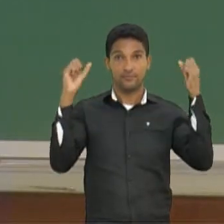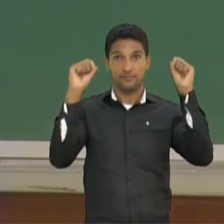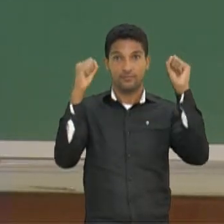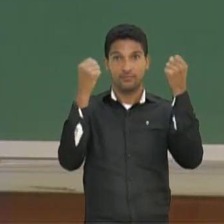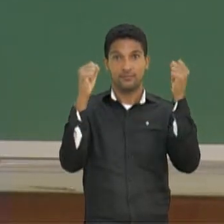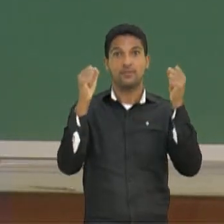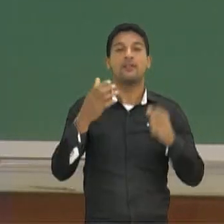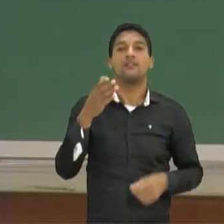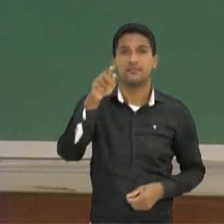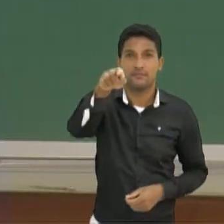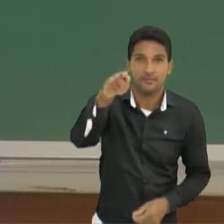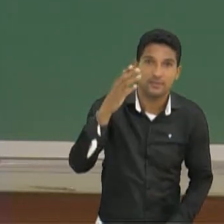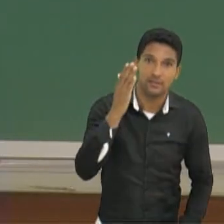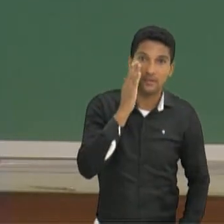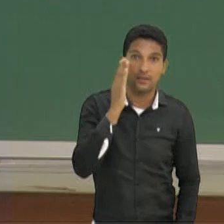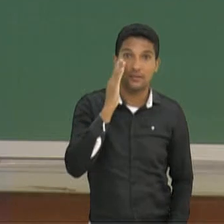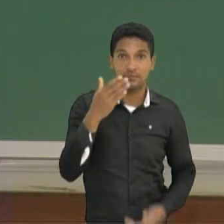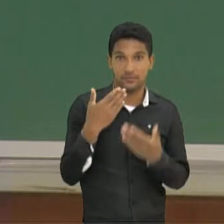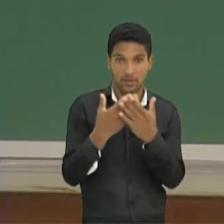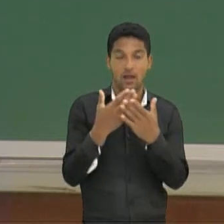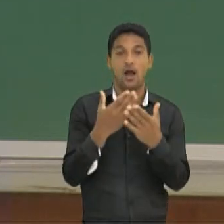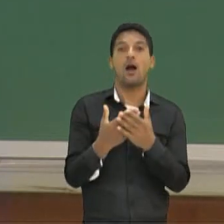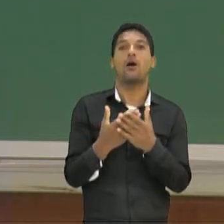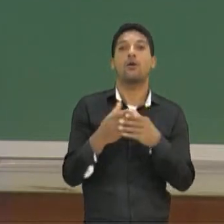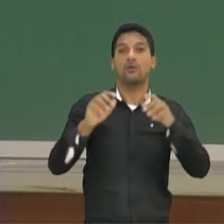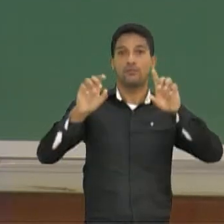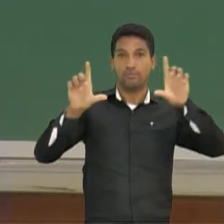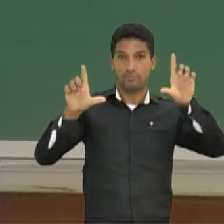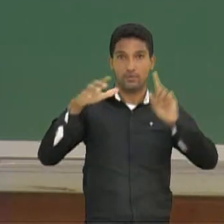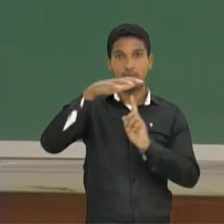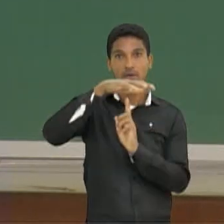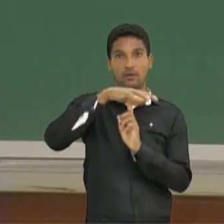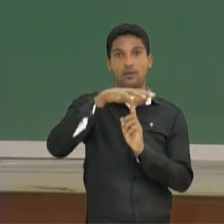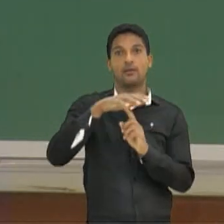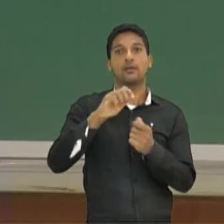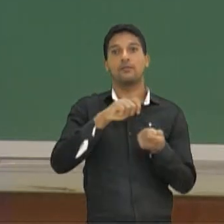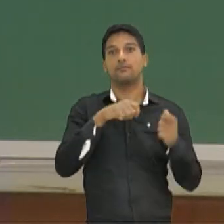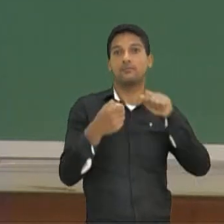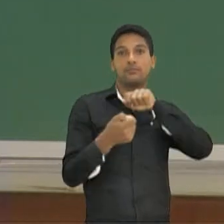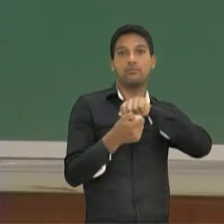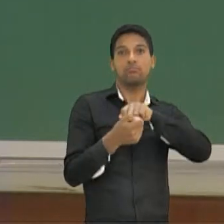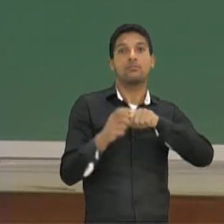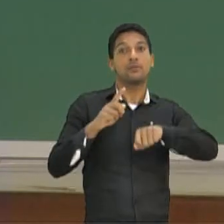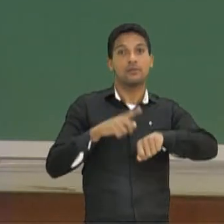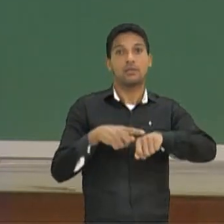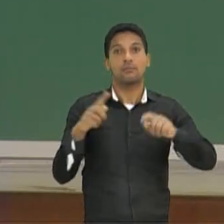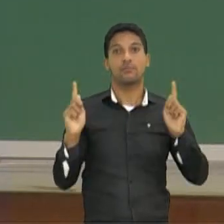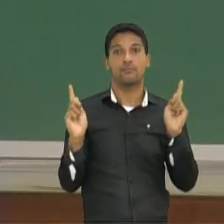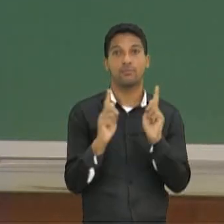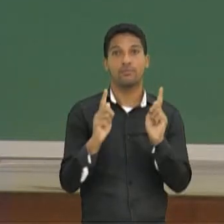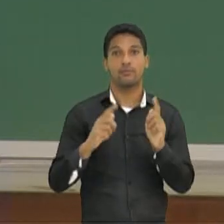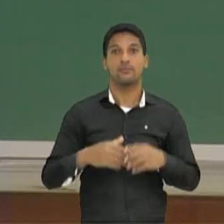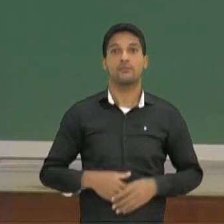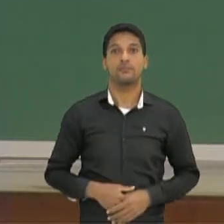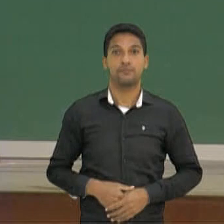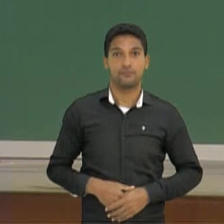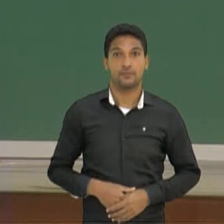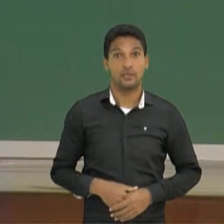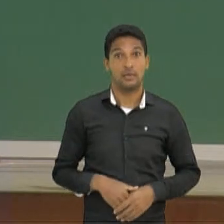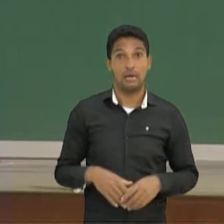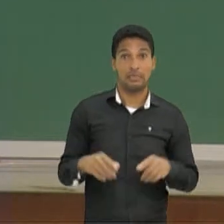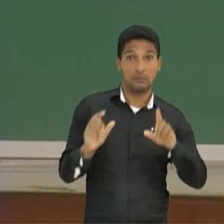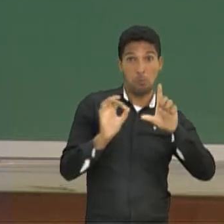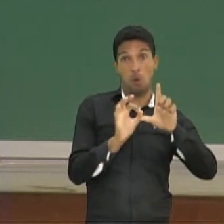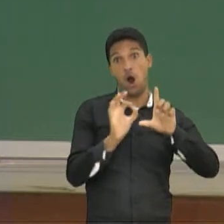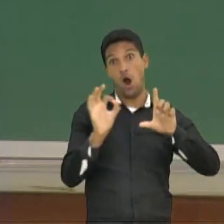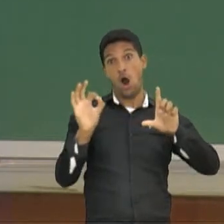sofreu algumas alterações, né? Nós estamos com um tempo menor de aula agora. Em virtude disso, acabamos retirando o alongamento que nós tínhamos no início